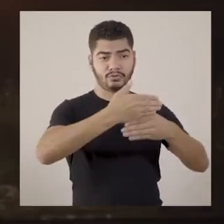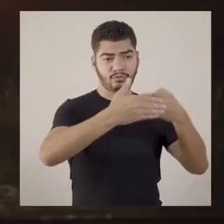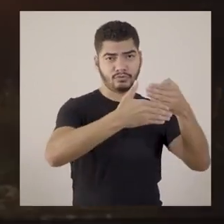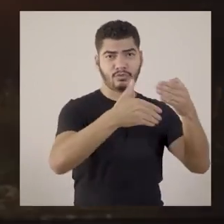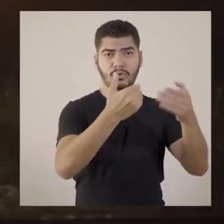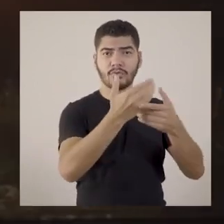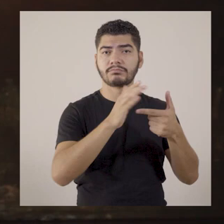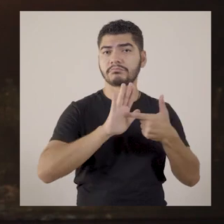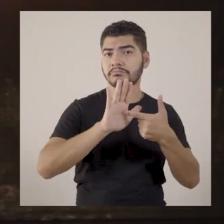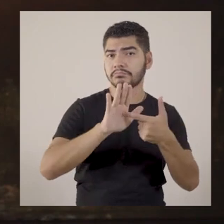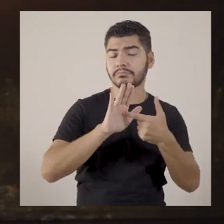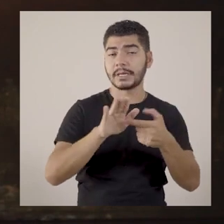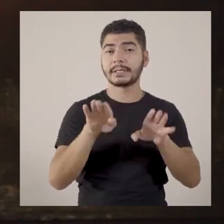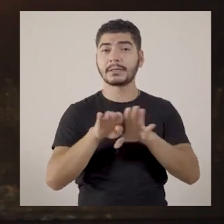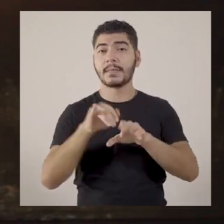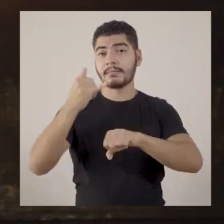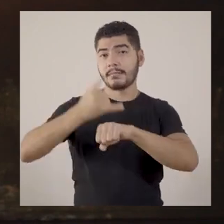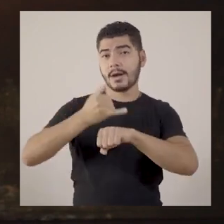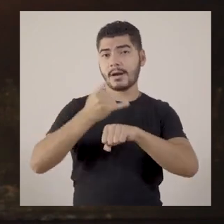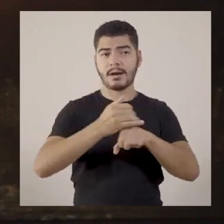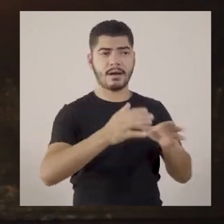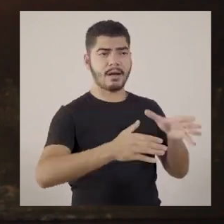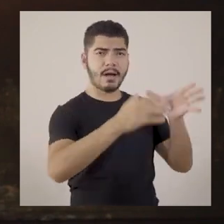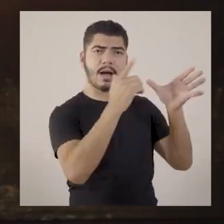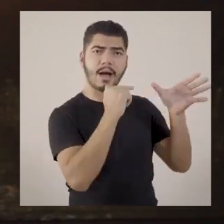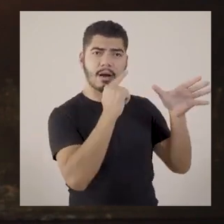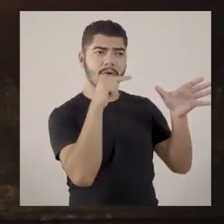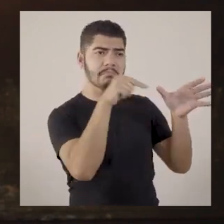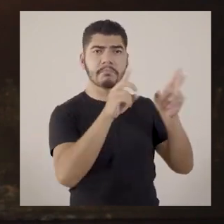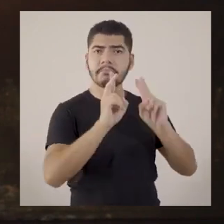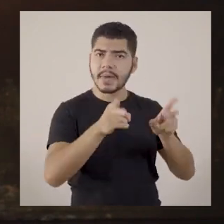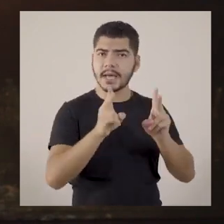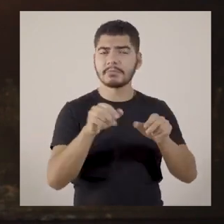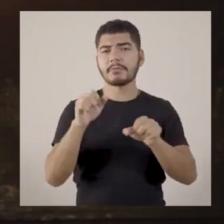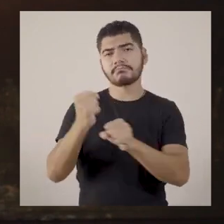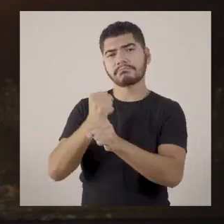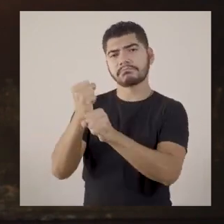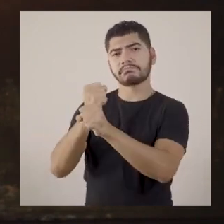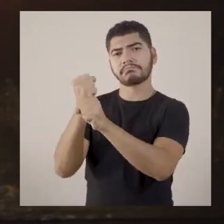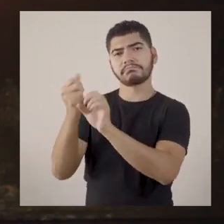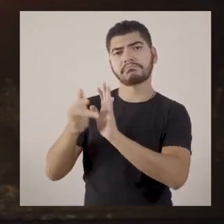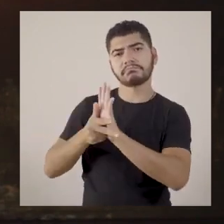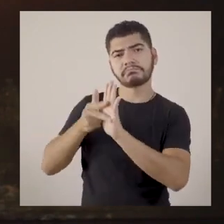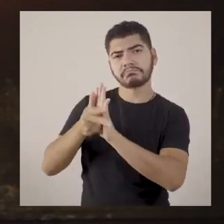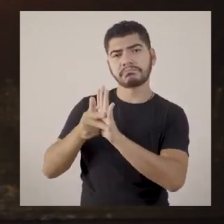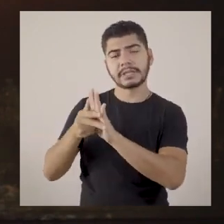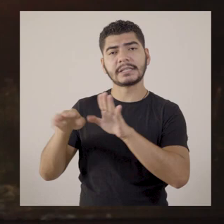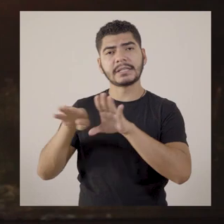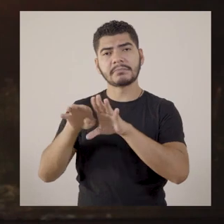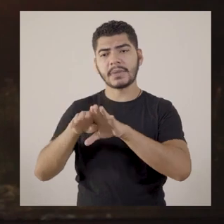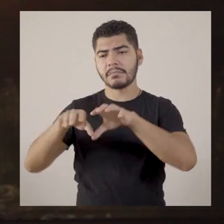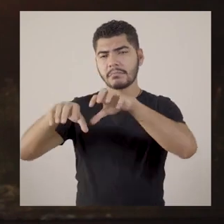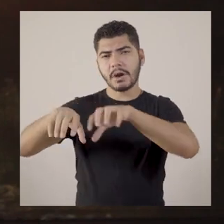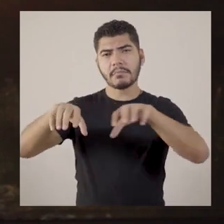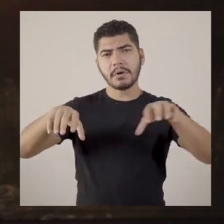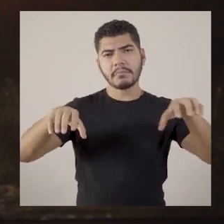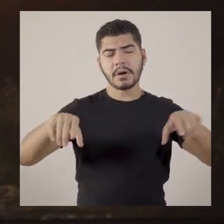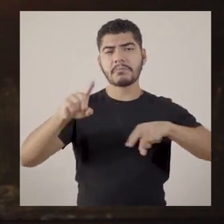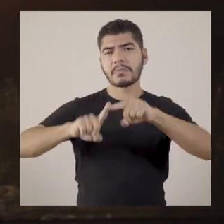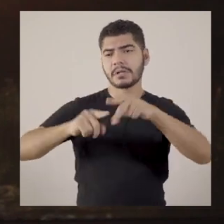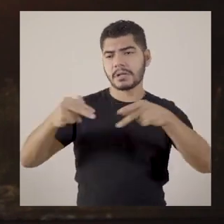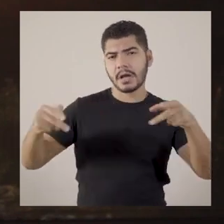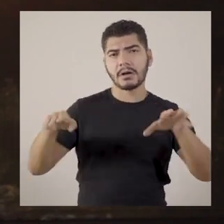d'água metálica. Mesmo metal que forjou a Maria Fumaça, os vagões de passageiros e de carga. E,